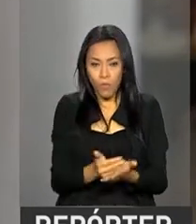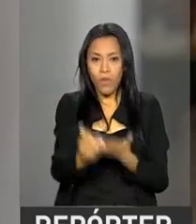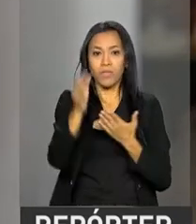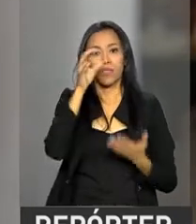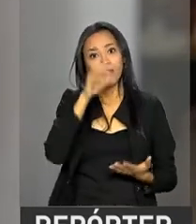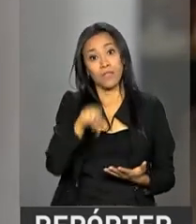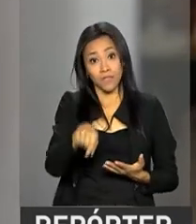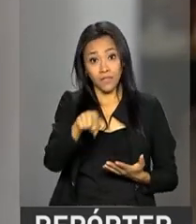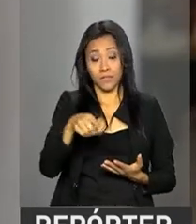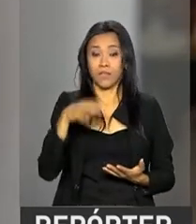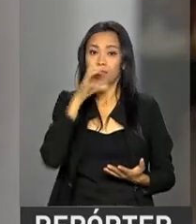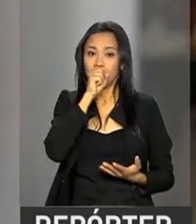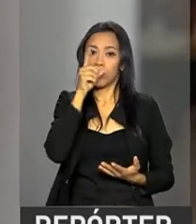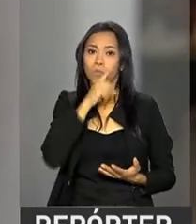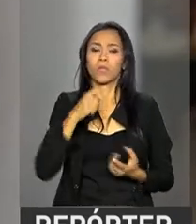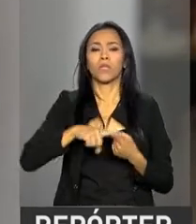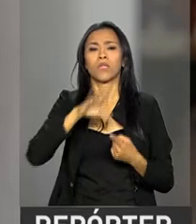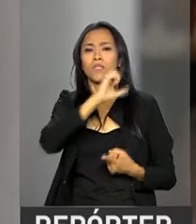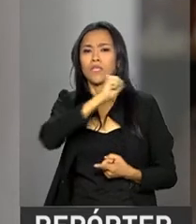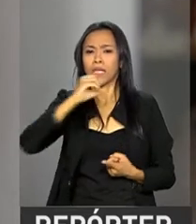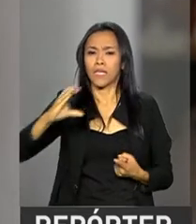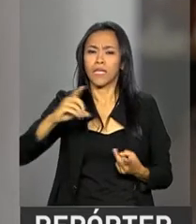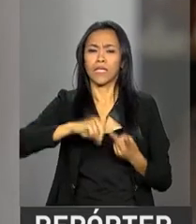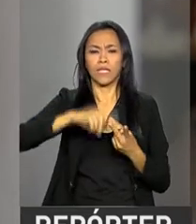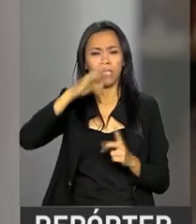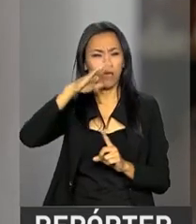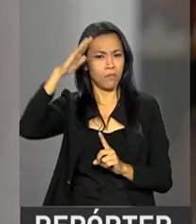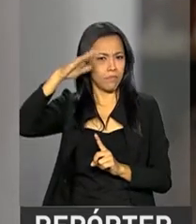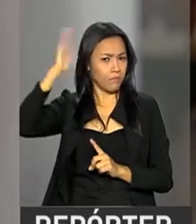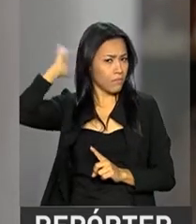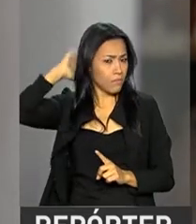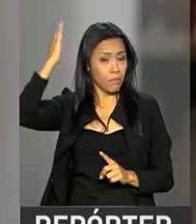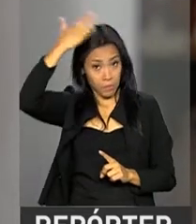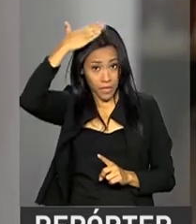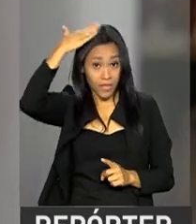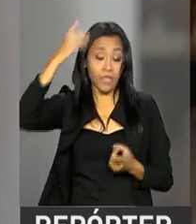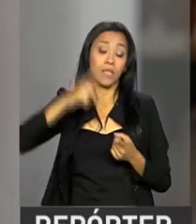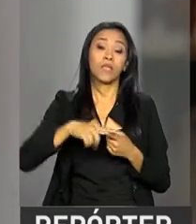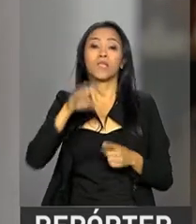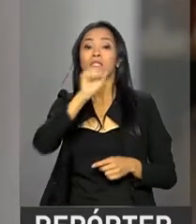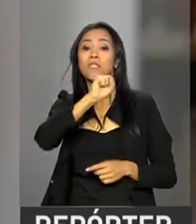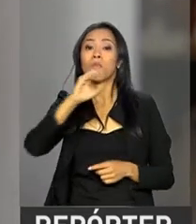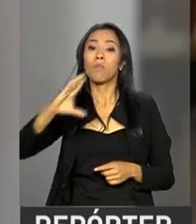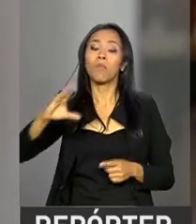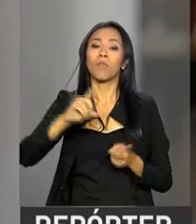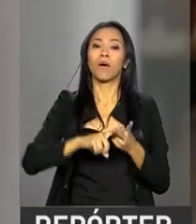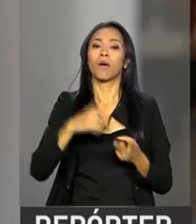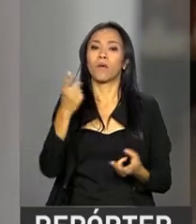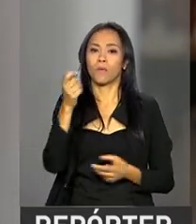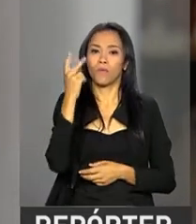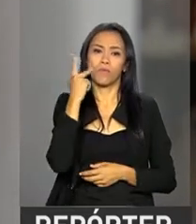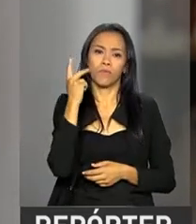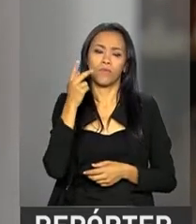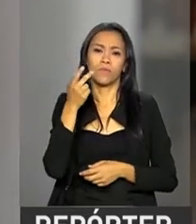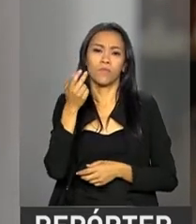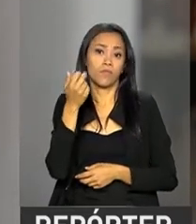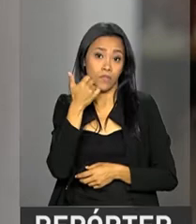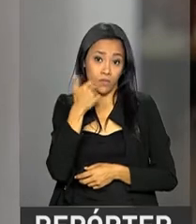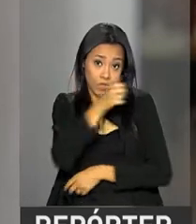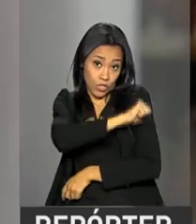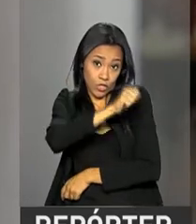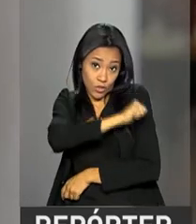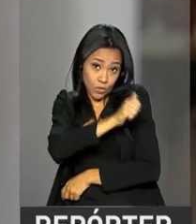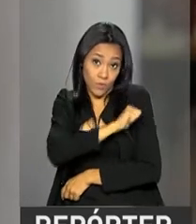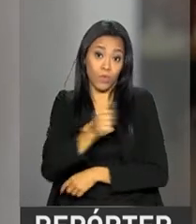do rio grande do sul santa catarina paraná são paulo minas gerais rio de janeiro espírito santo mato grosso